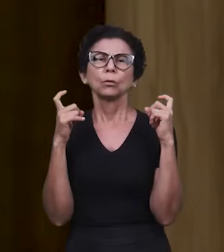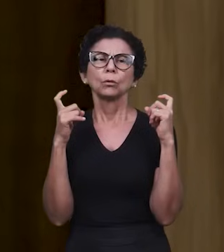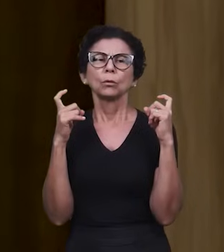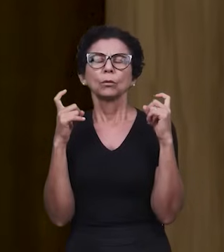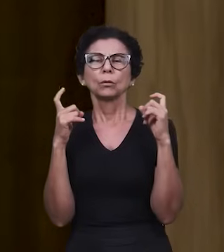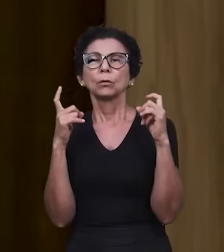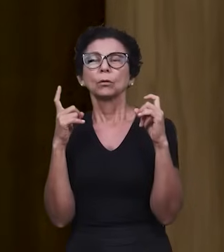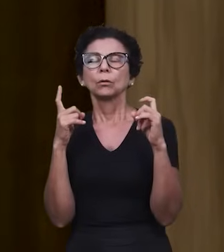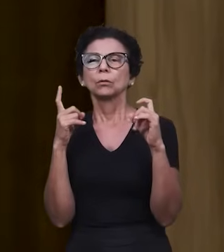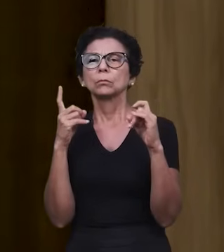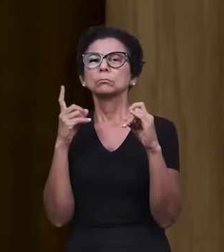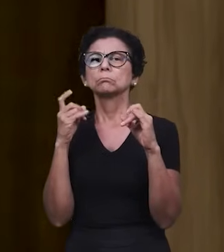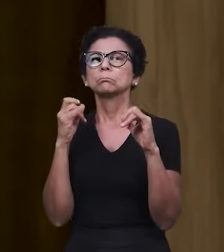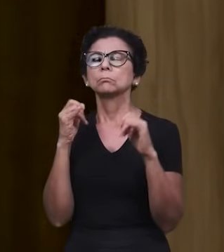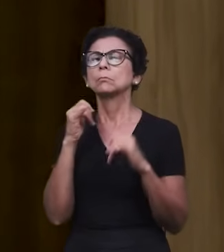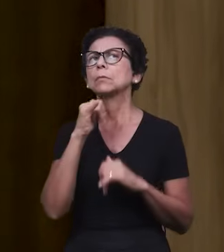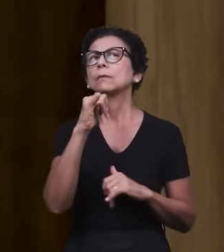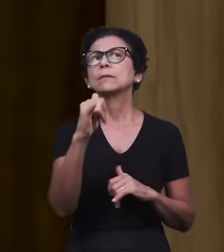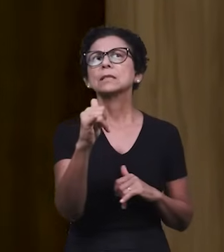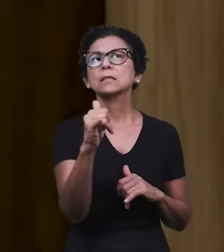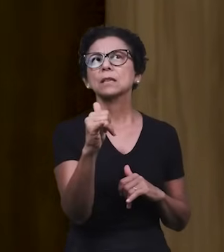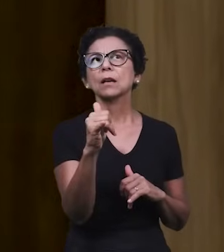que apontava que